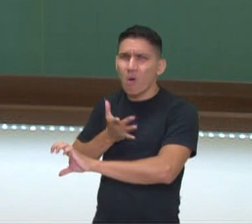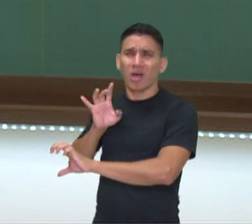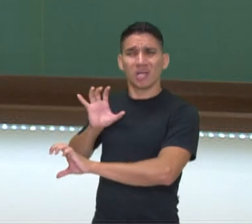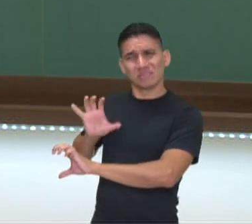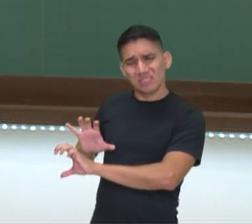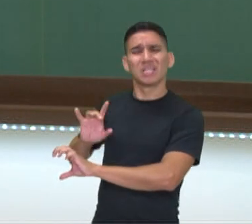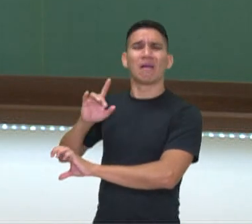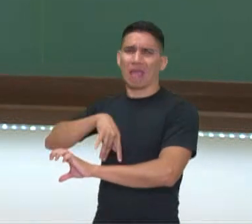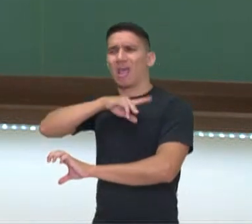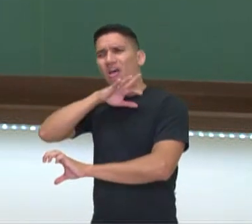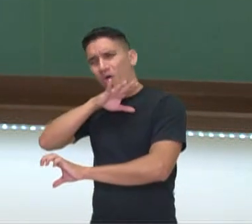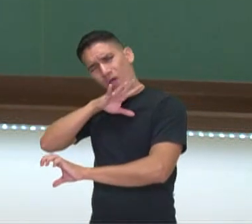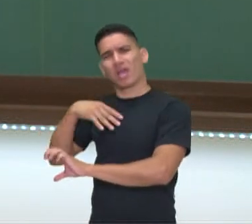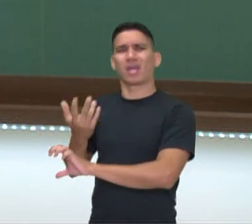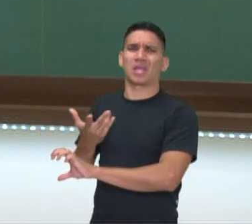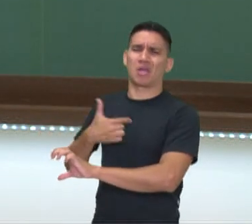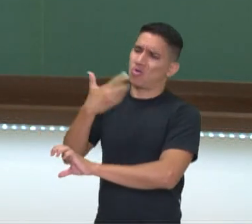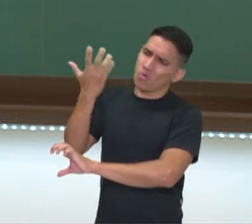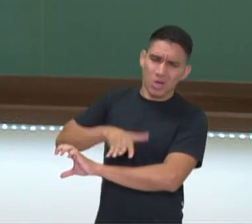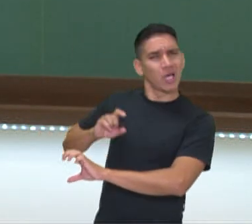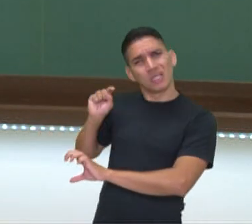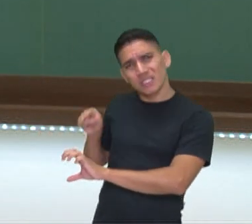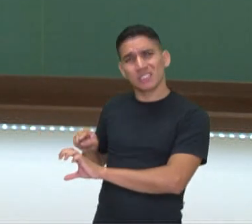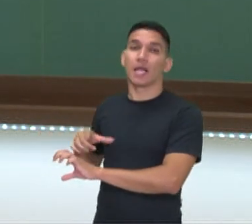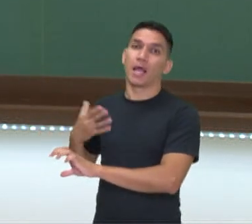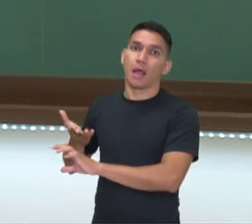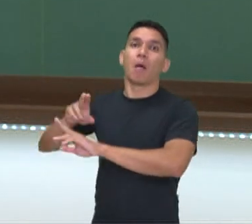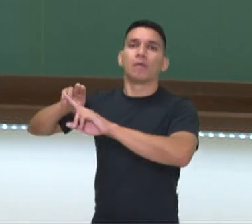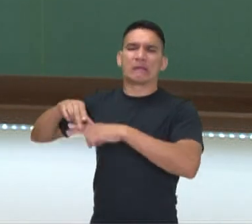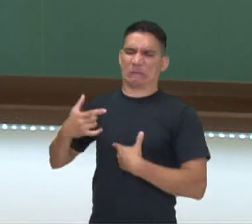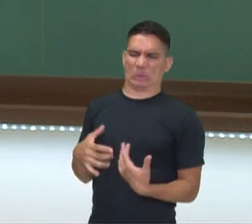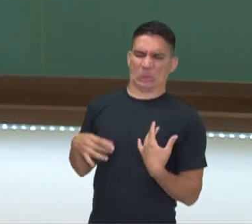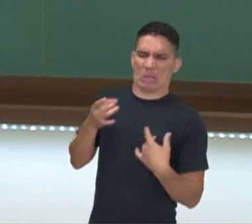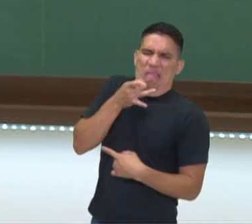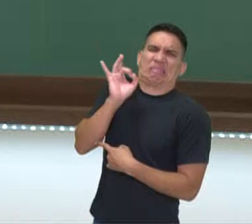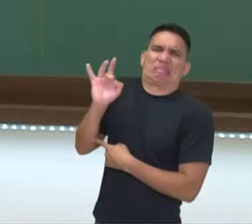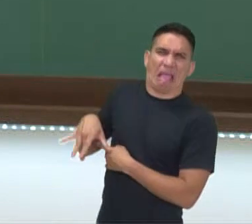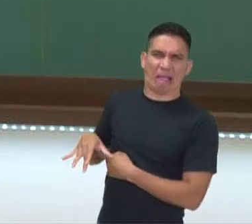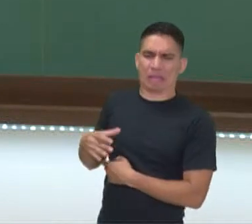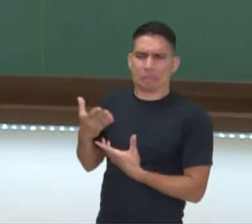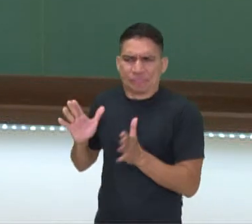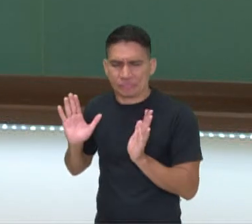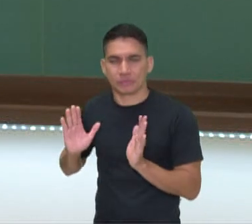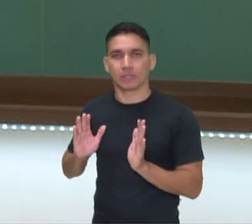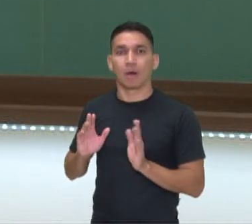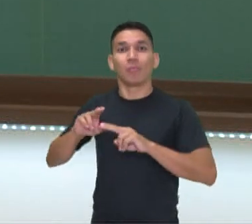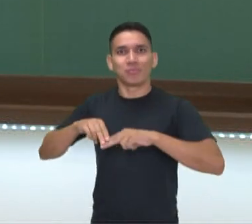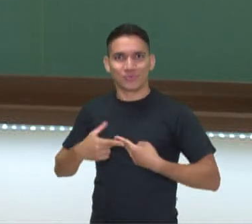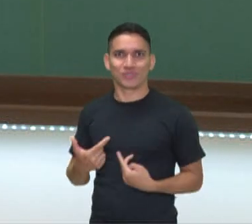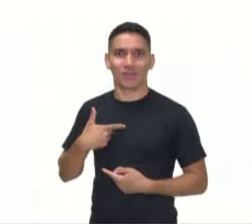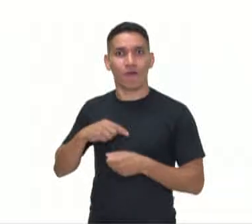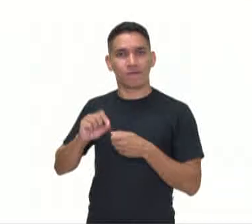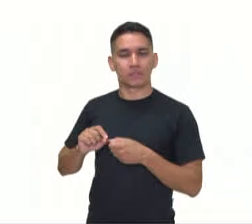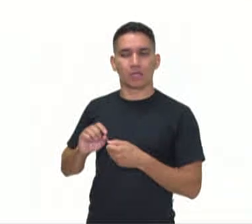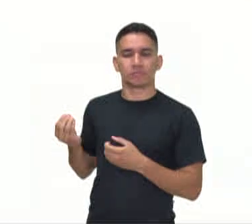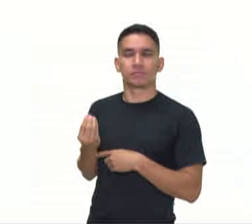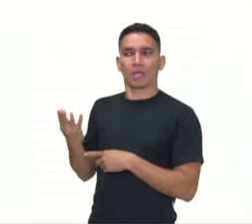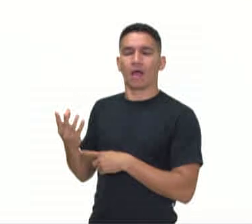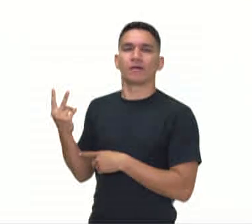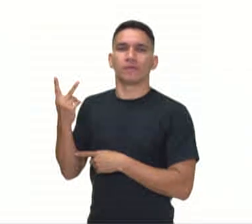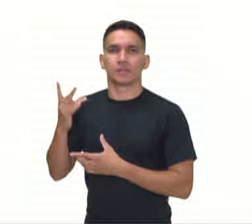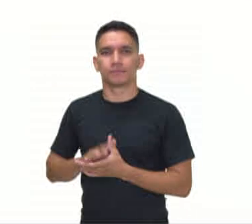é desagradável, é indesejável, tá? Me causa nojo, me causa pavor. Por exemplo, quando vejo uma